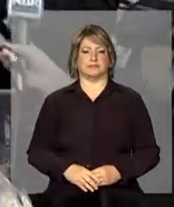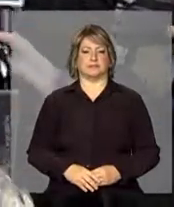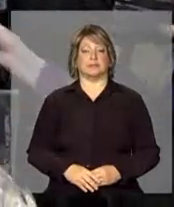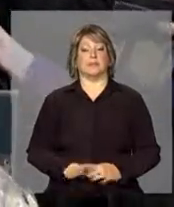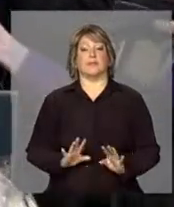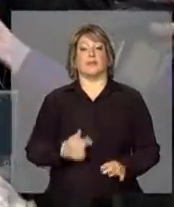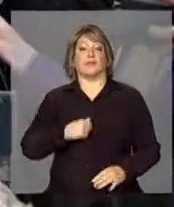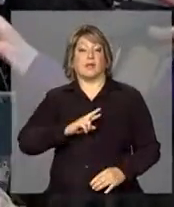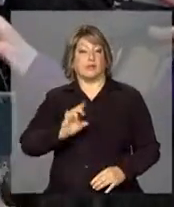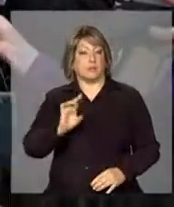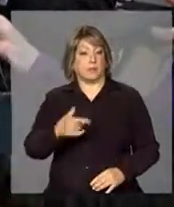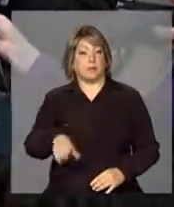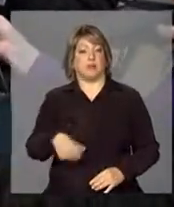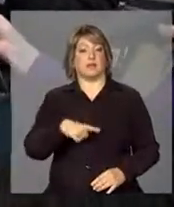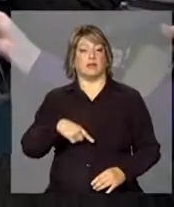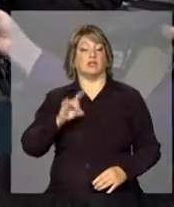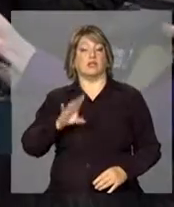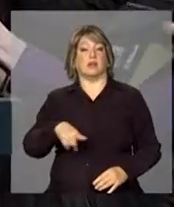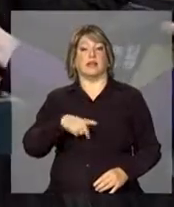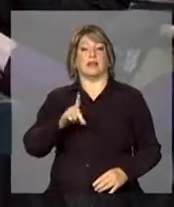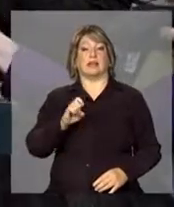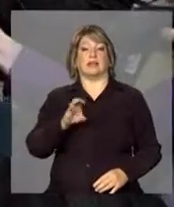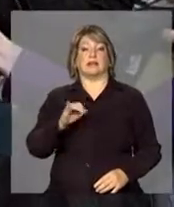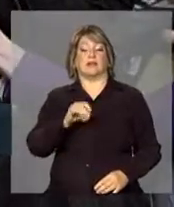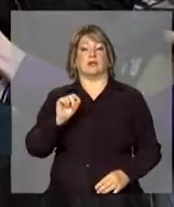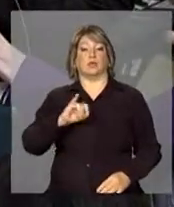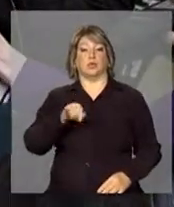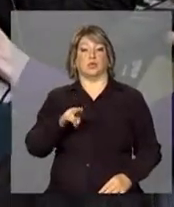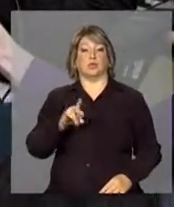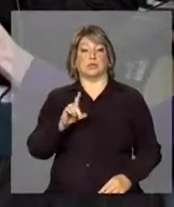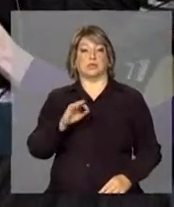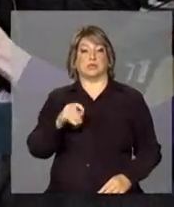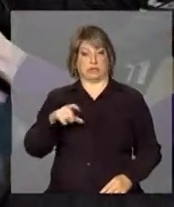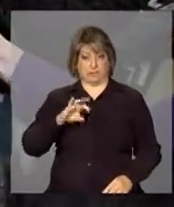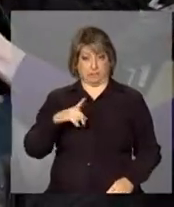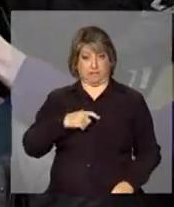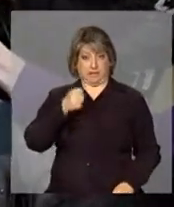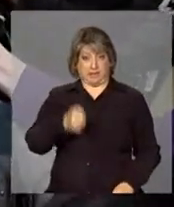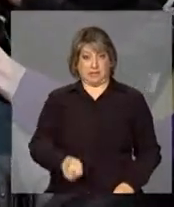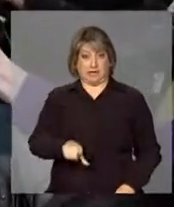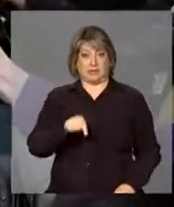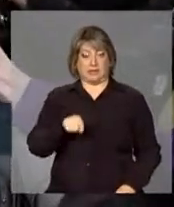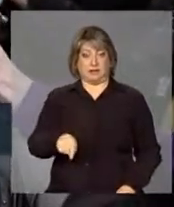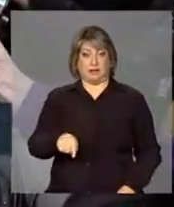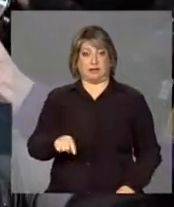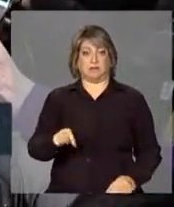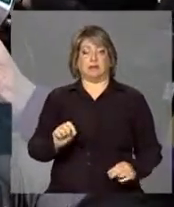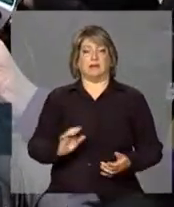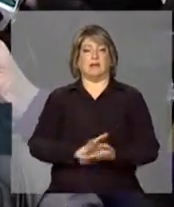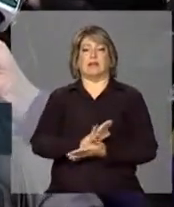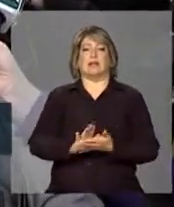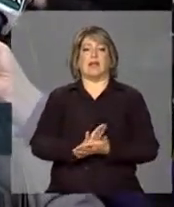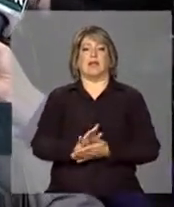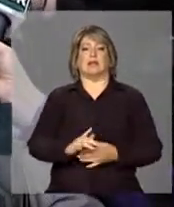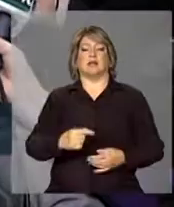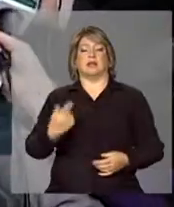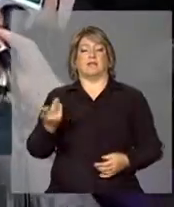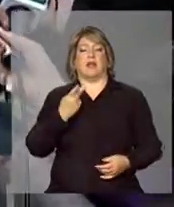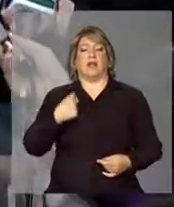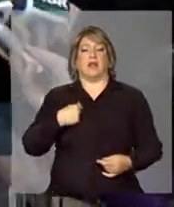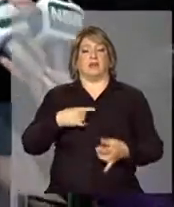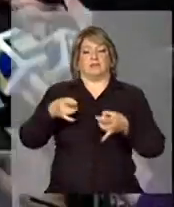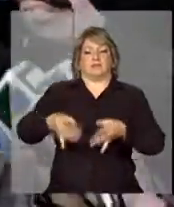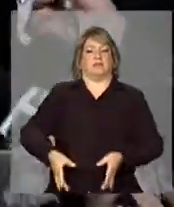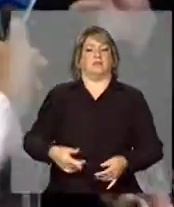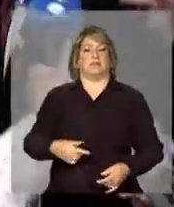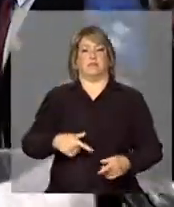Só por decisão judicial, essa sim. Se houver uma decisão hoje, nada indica que me obrigue a renunciar.